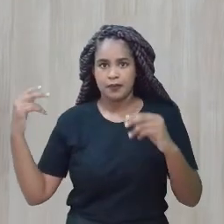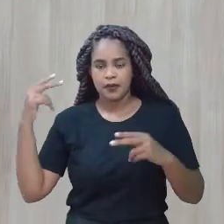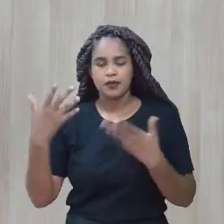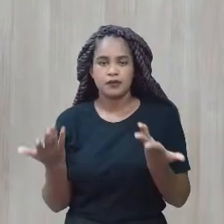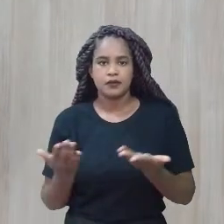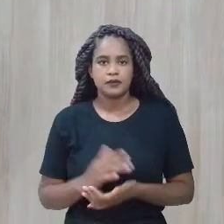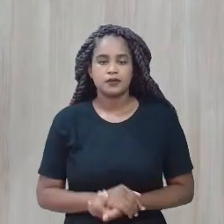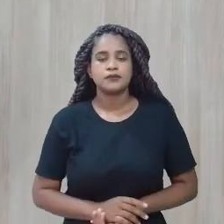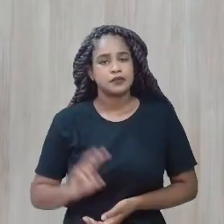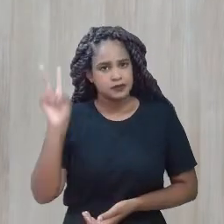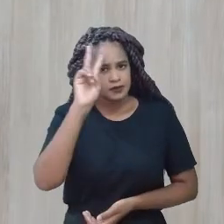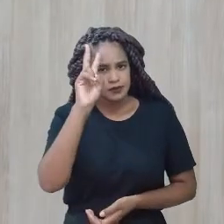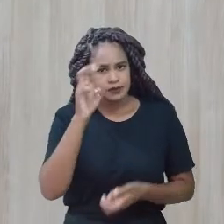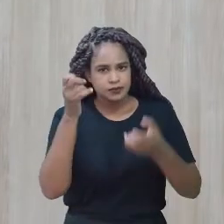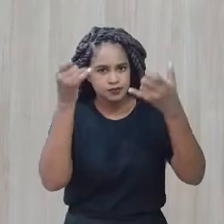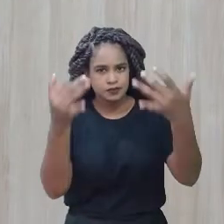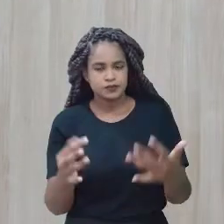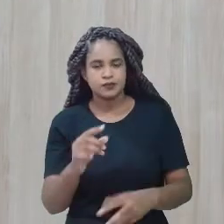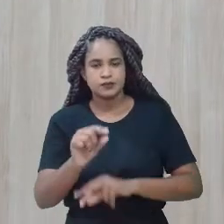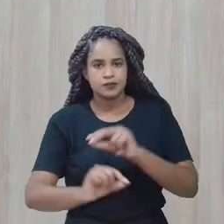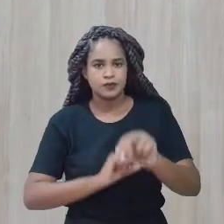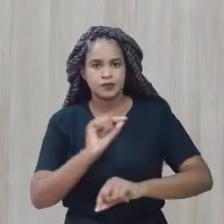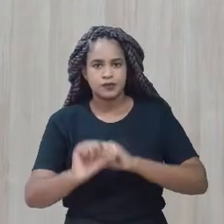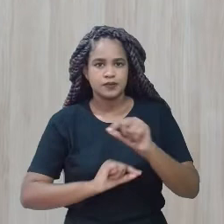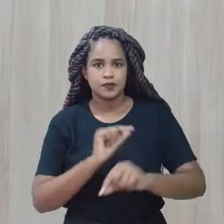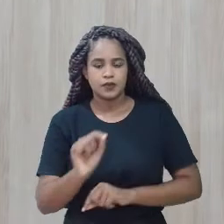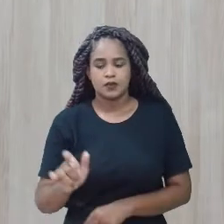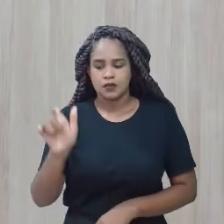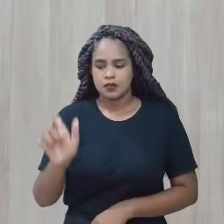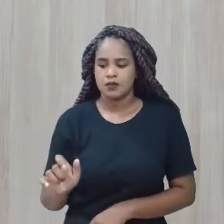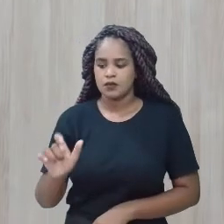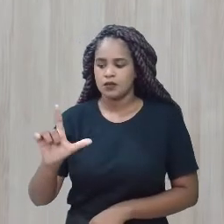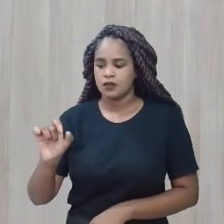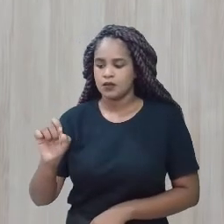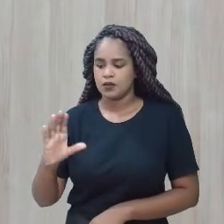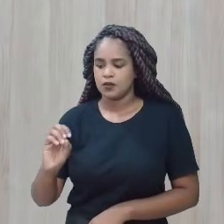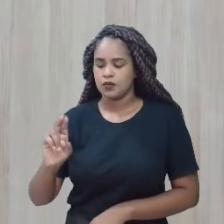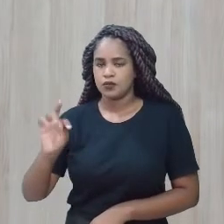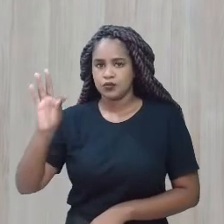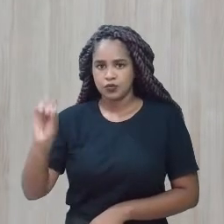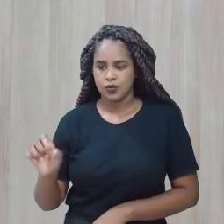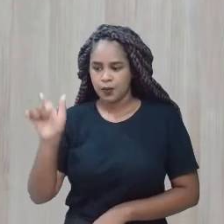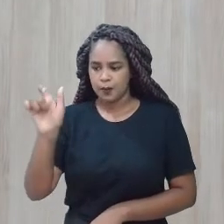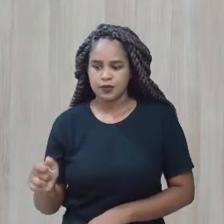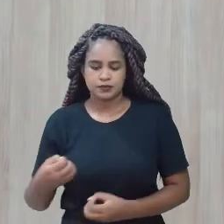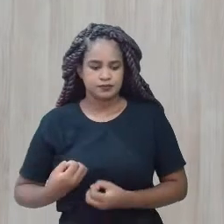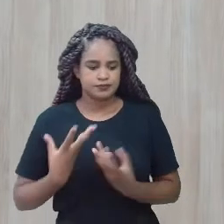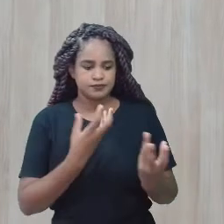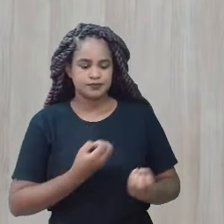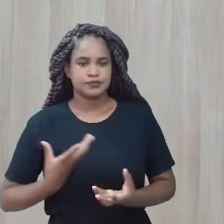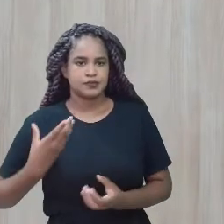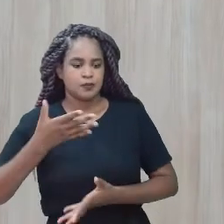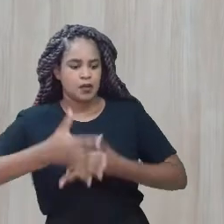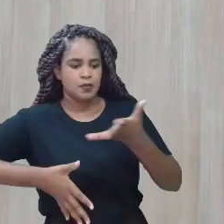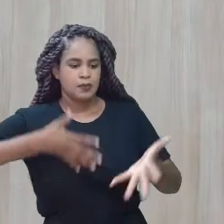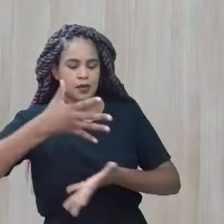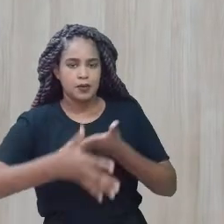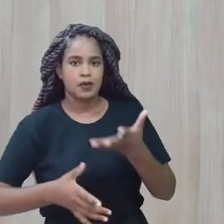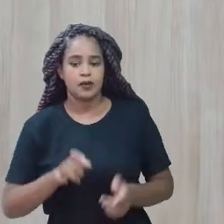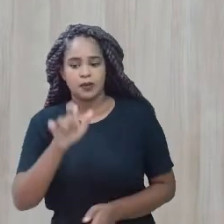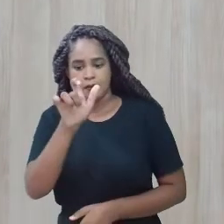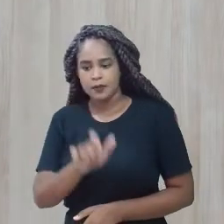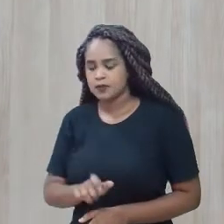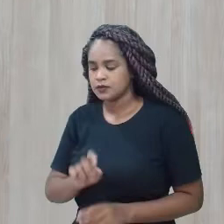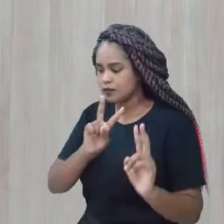e o interlocutor? Aquele que é o emissor da mensagem, aquele que recebe